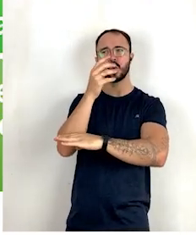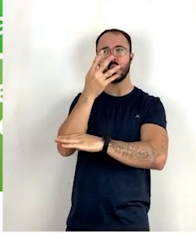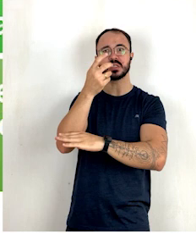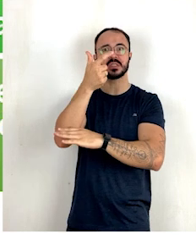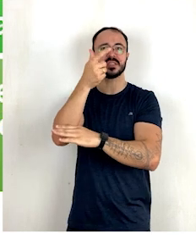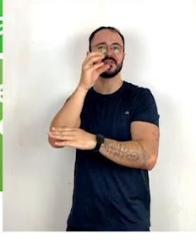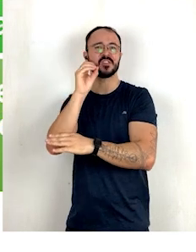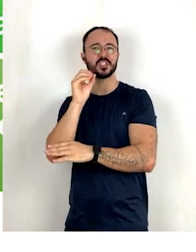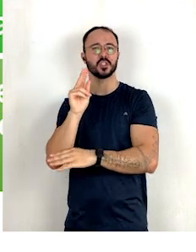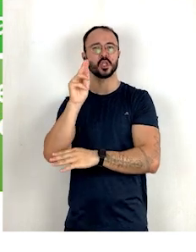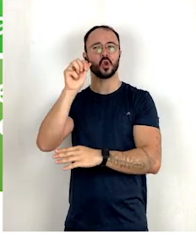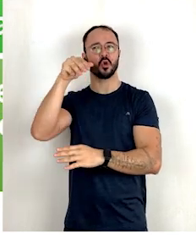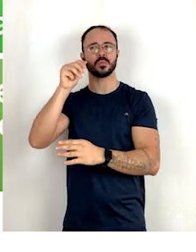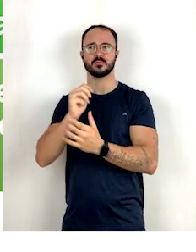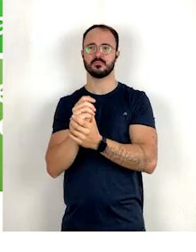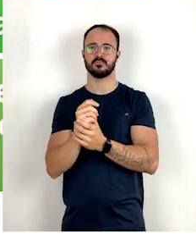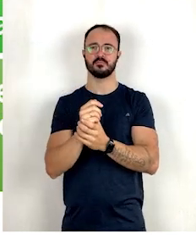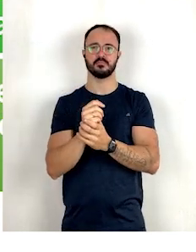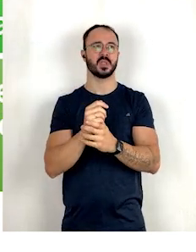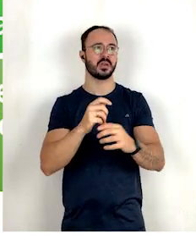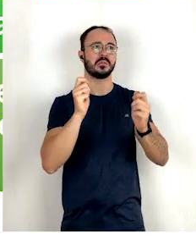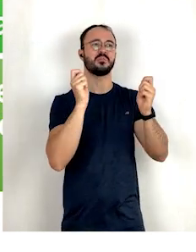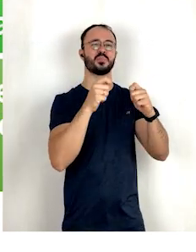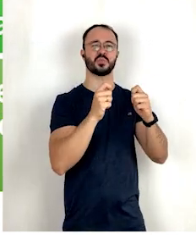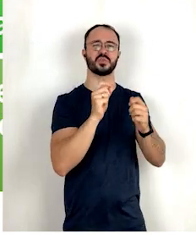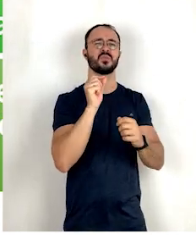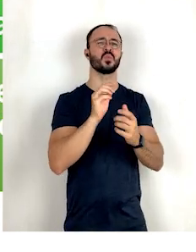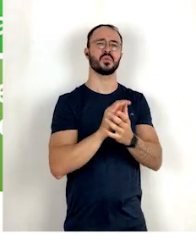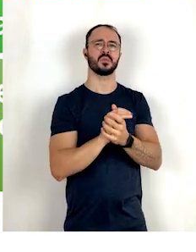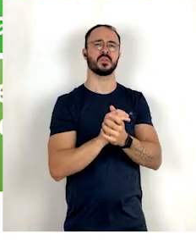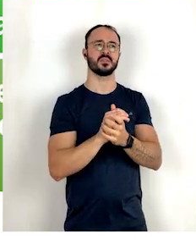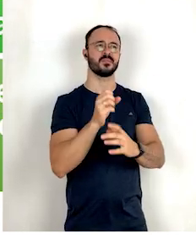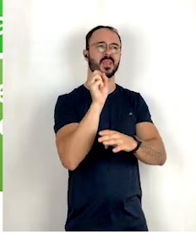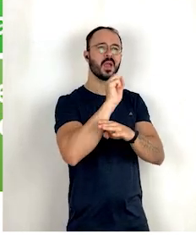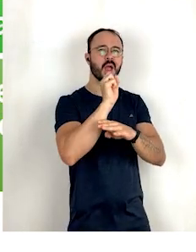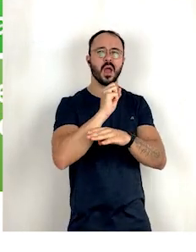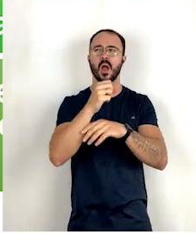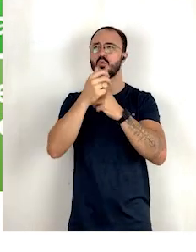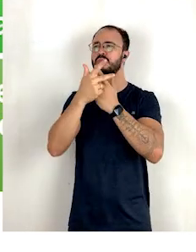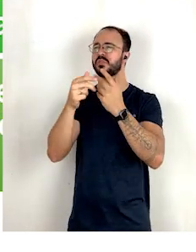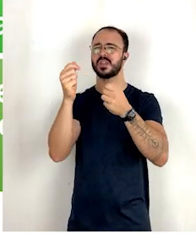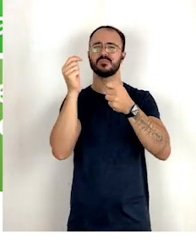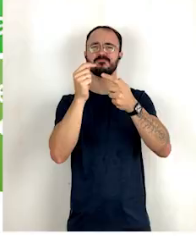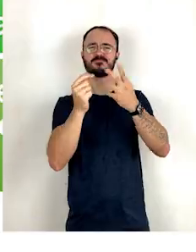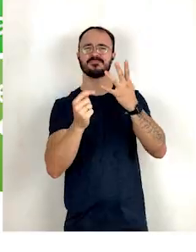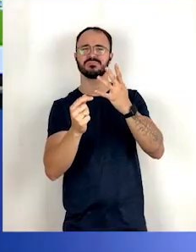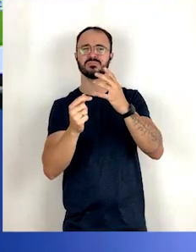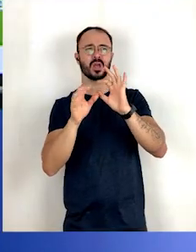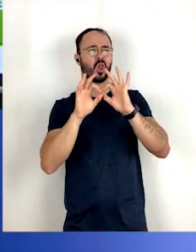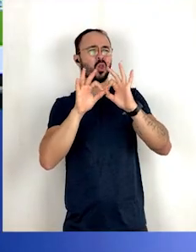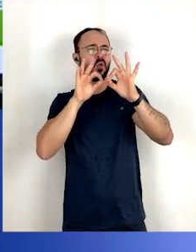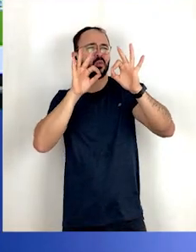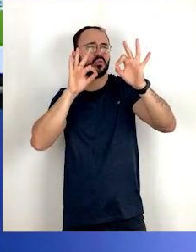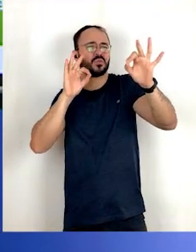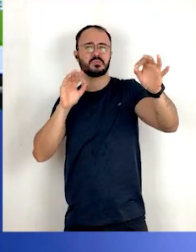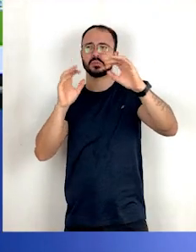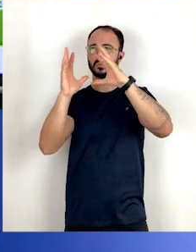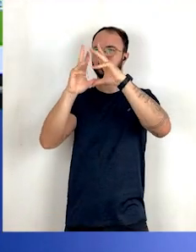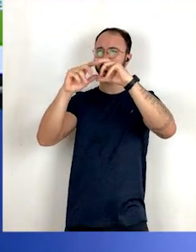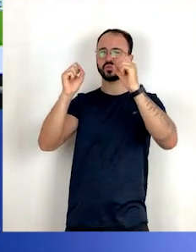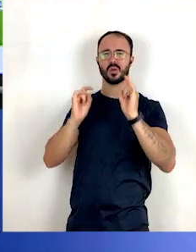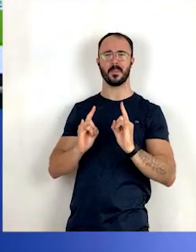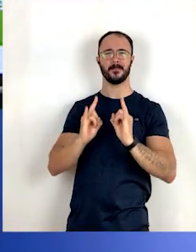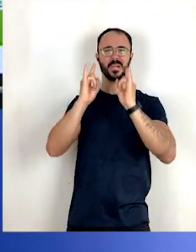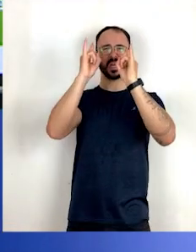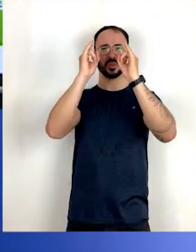Ela pode arremessar veículos a centenas de metros, destrói casas e prédios com extrema facilidade. Bem, essa foi nossa aula